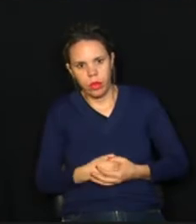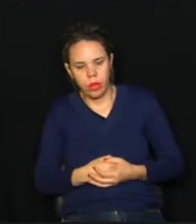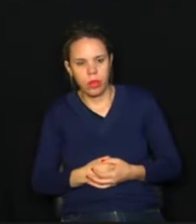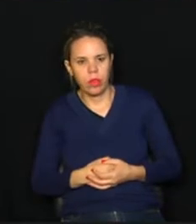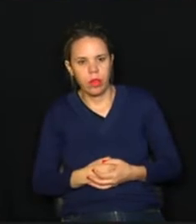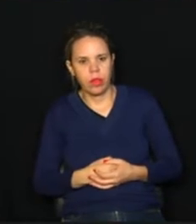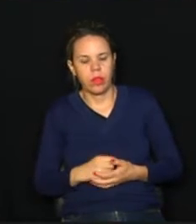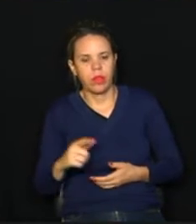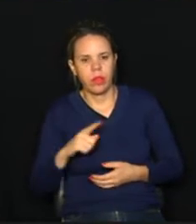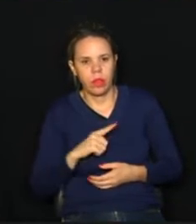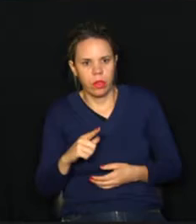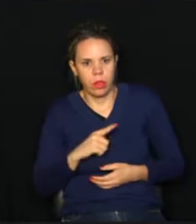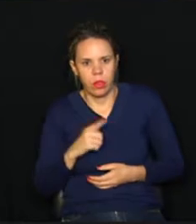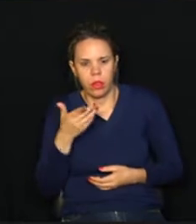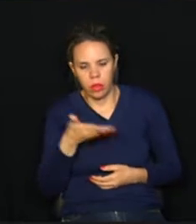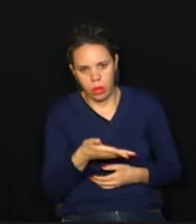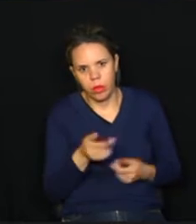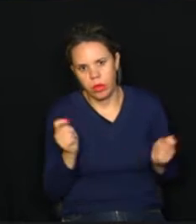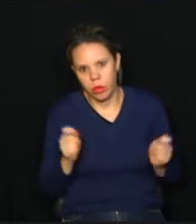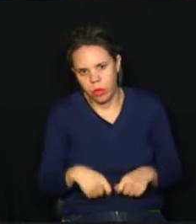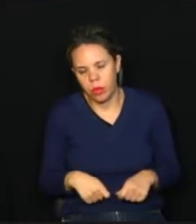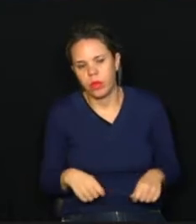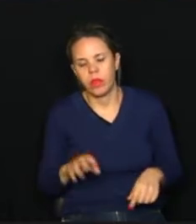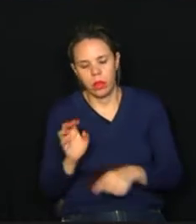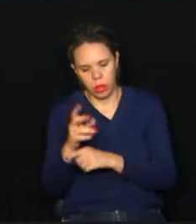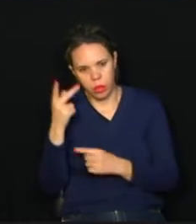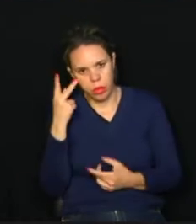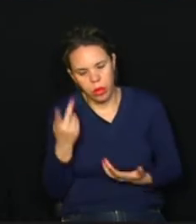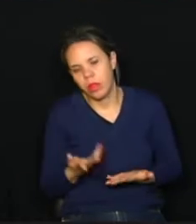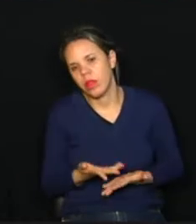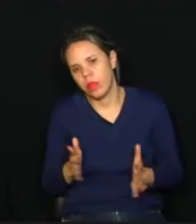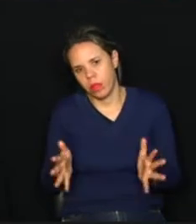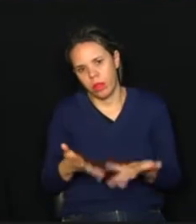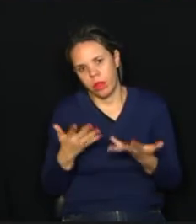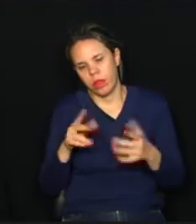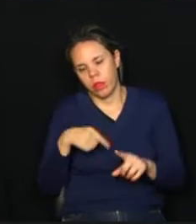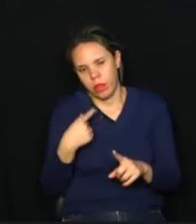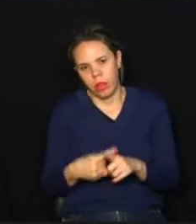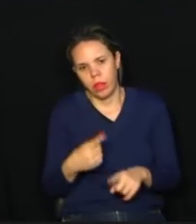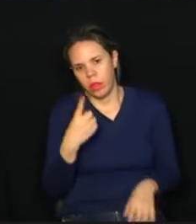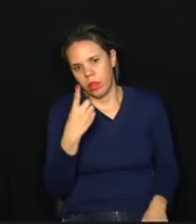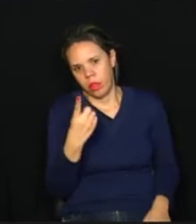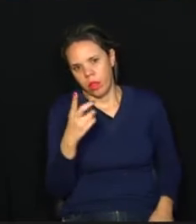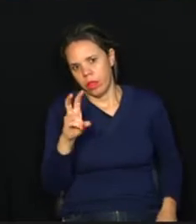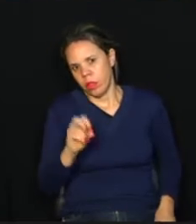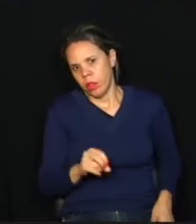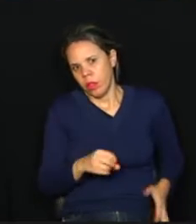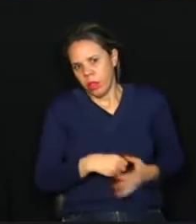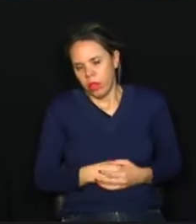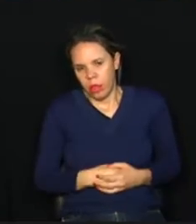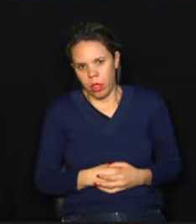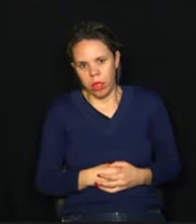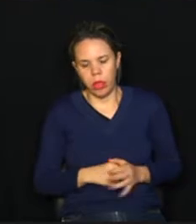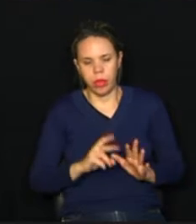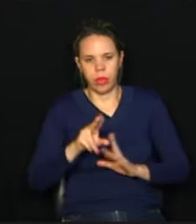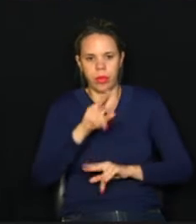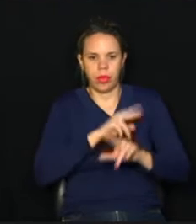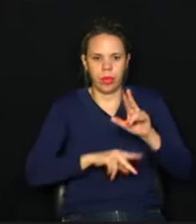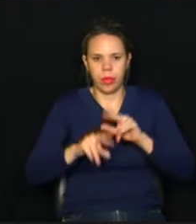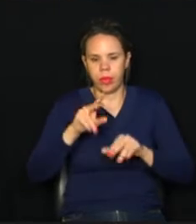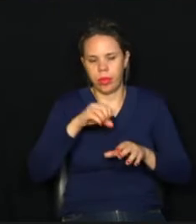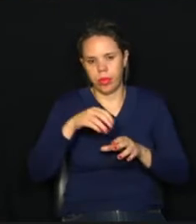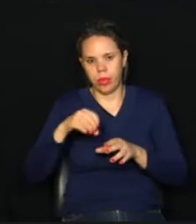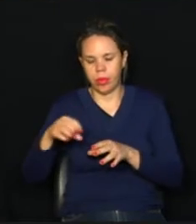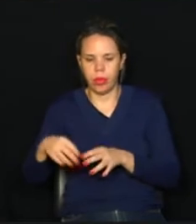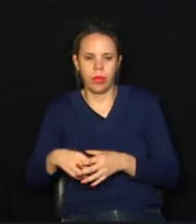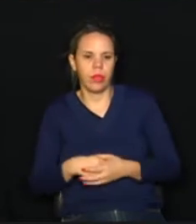nós temos possibilidade no estado de São Paulo de cultivar mais de 150 espécies de plantas.